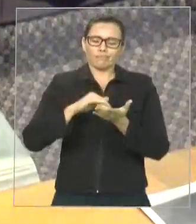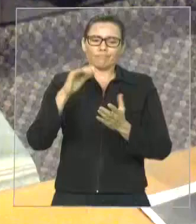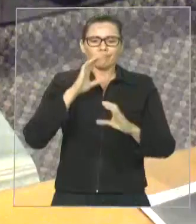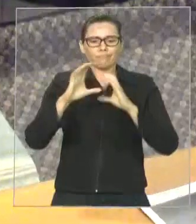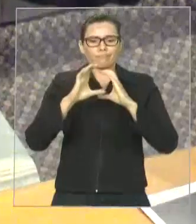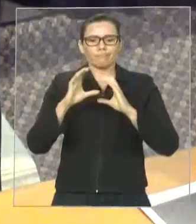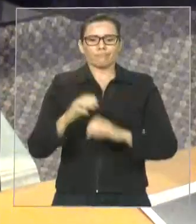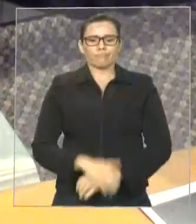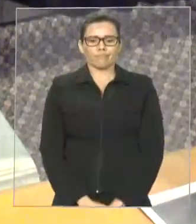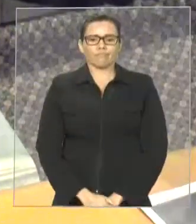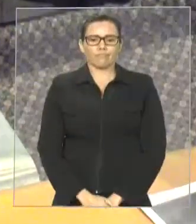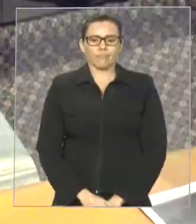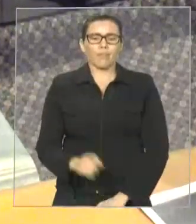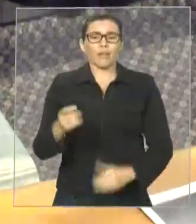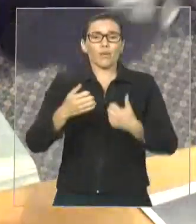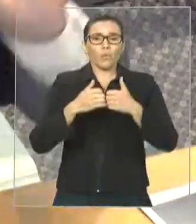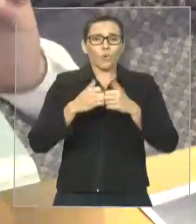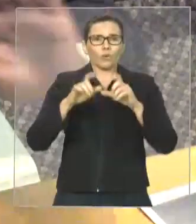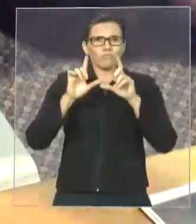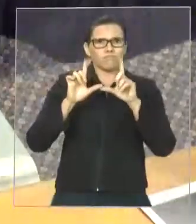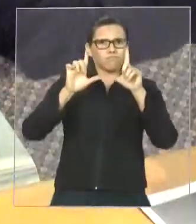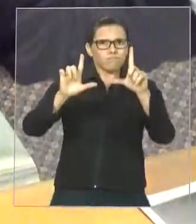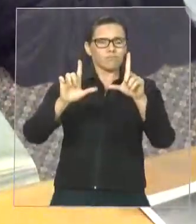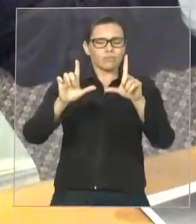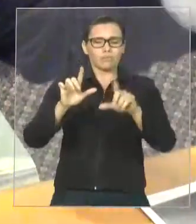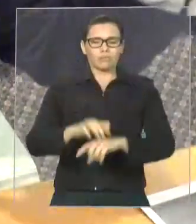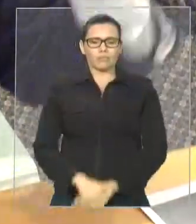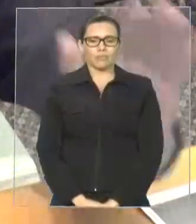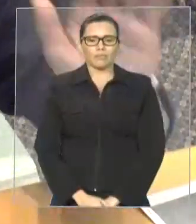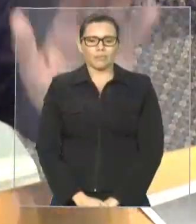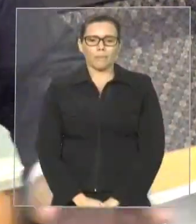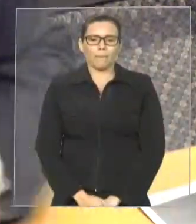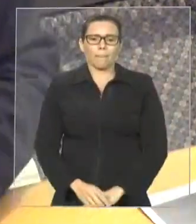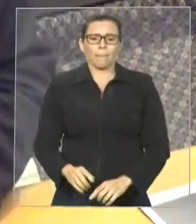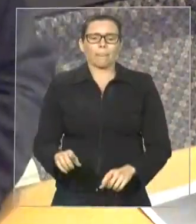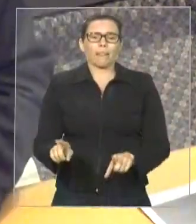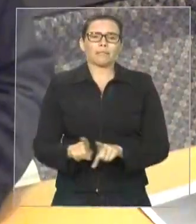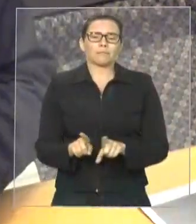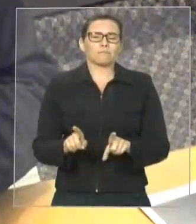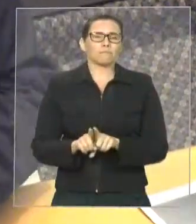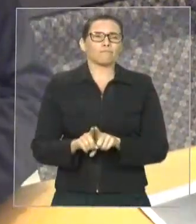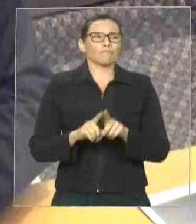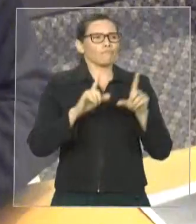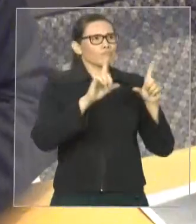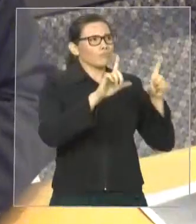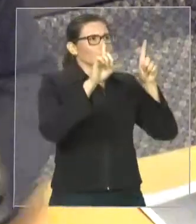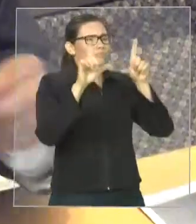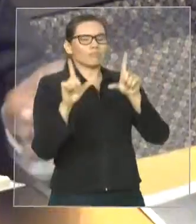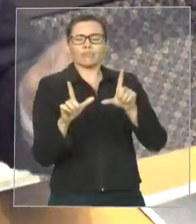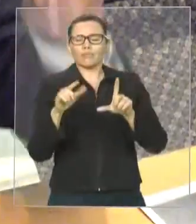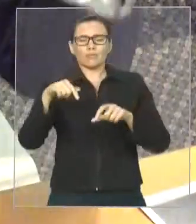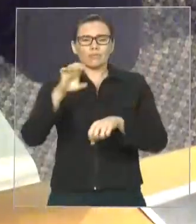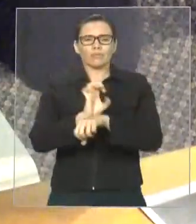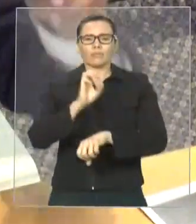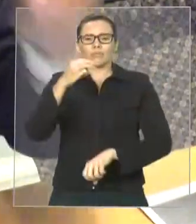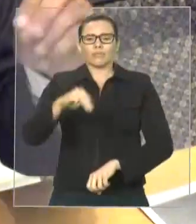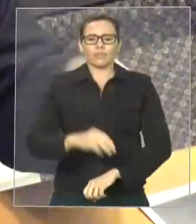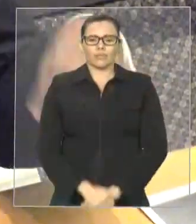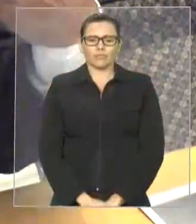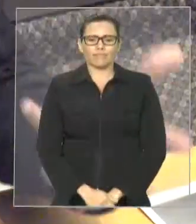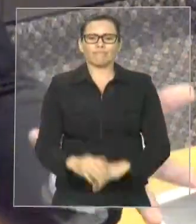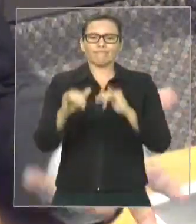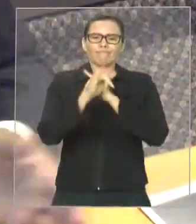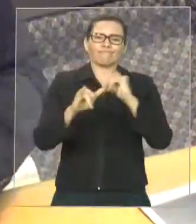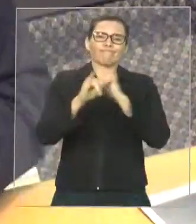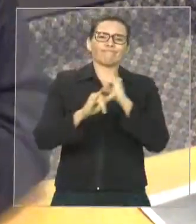ônibus, panfletos, espalhados por todo o Maranhão, que o estado do Maranhão tinha 574 escolas